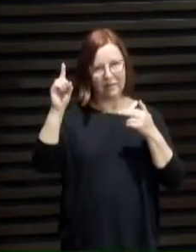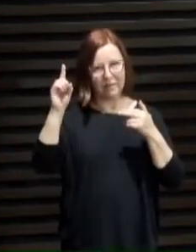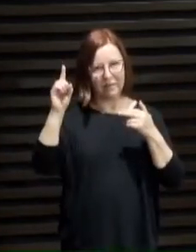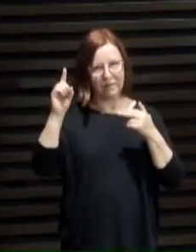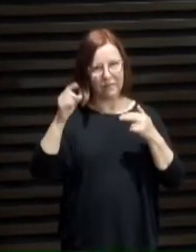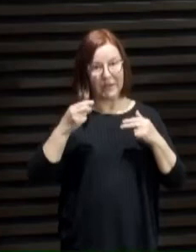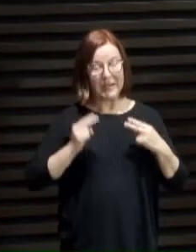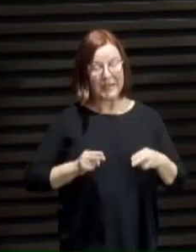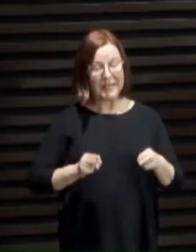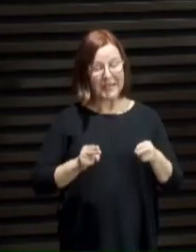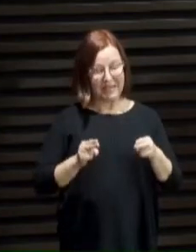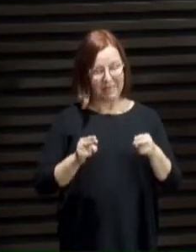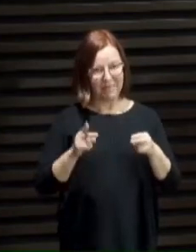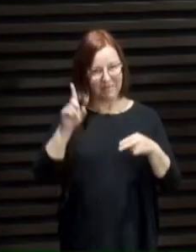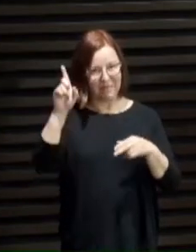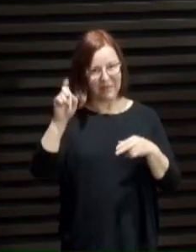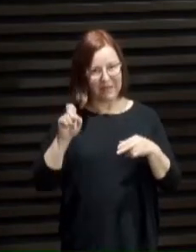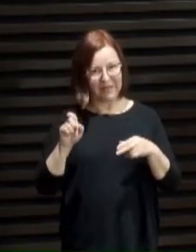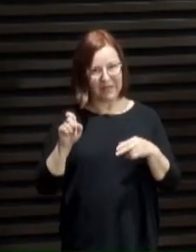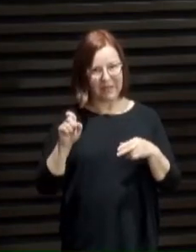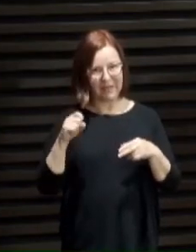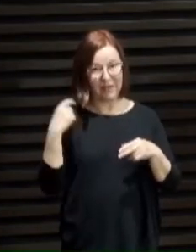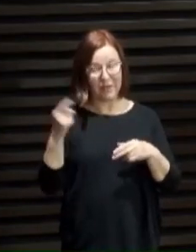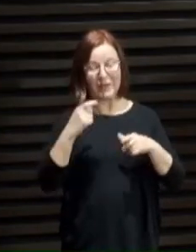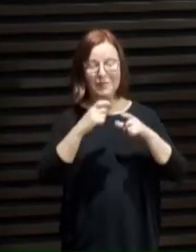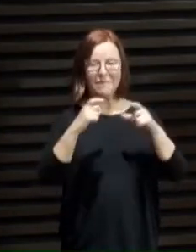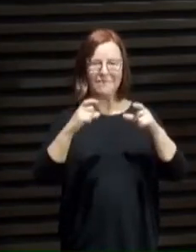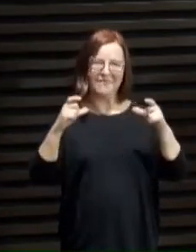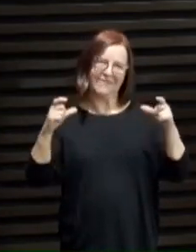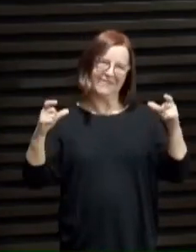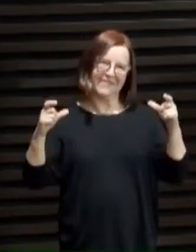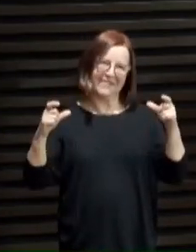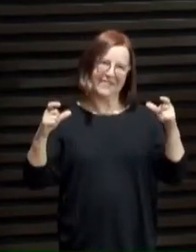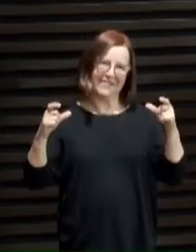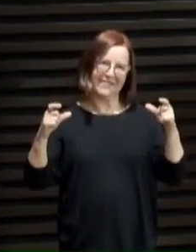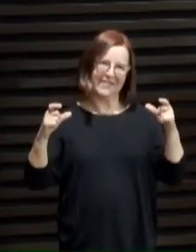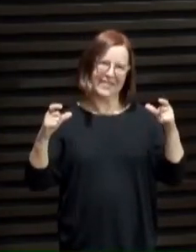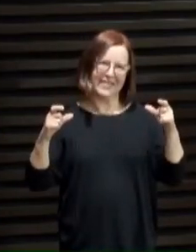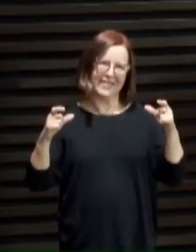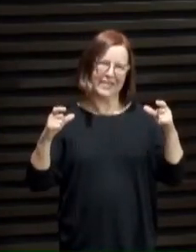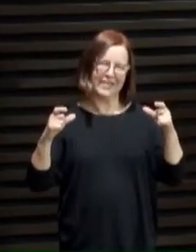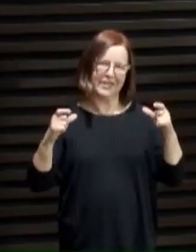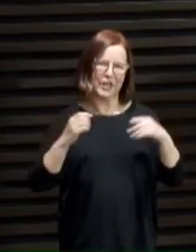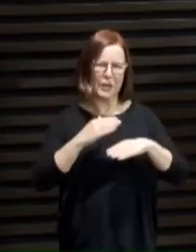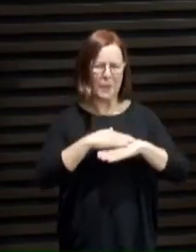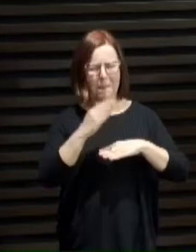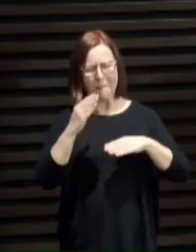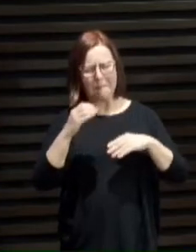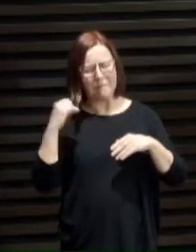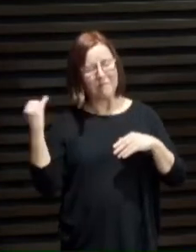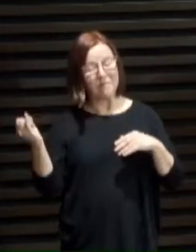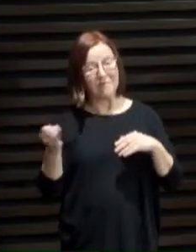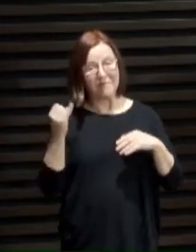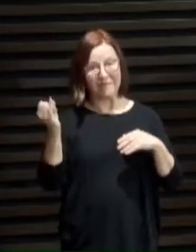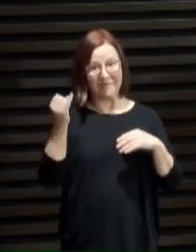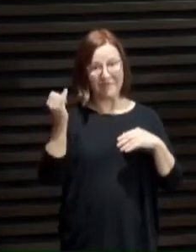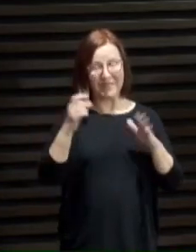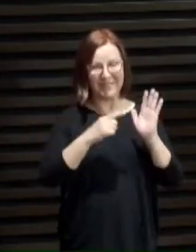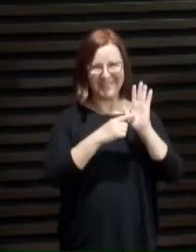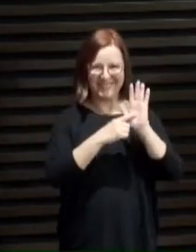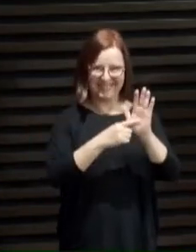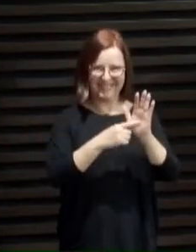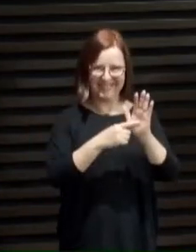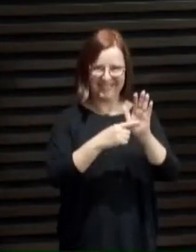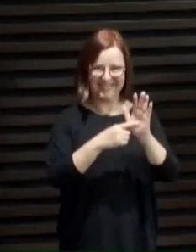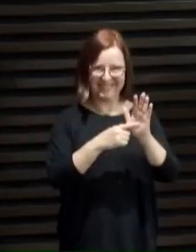sempre será a nossa maior e mais sublime